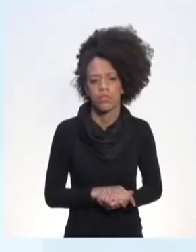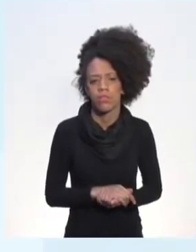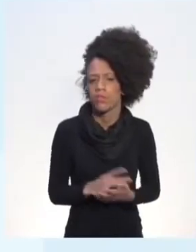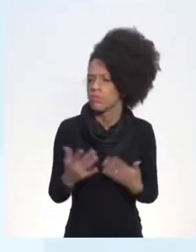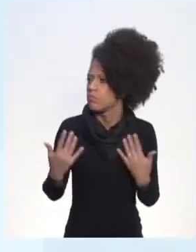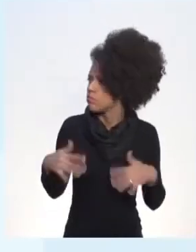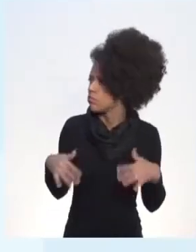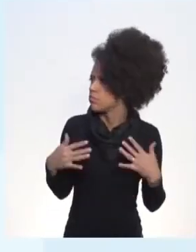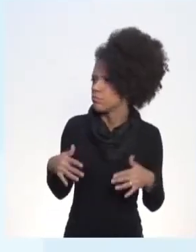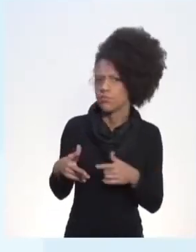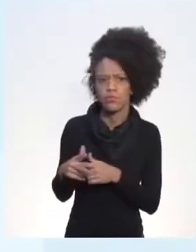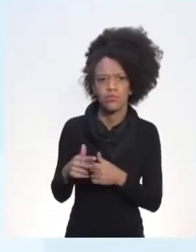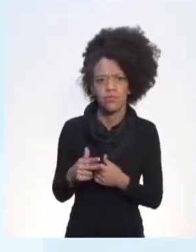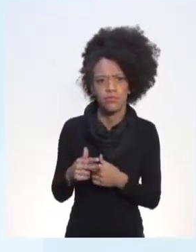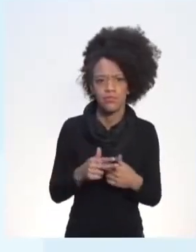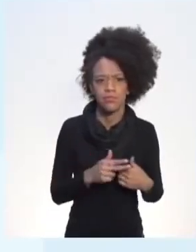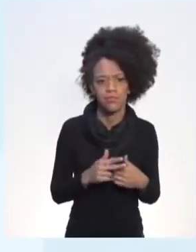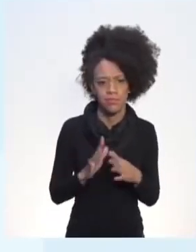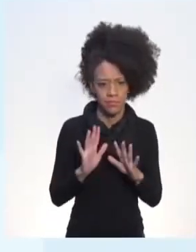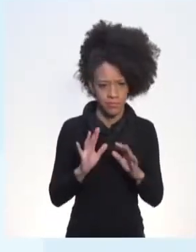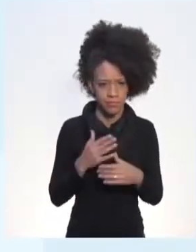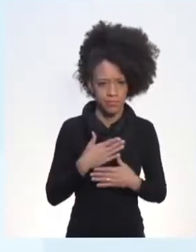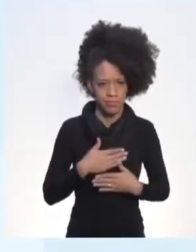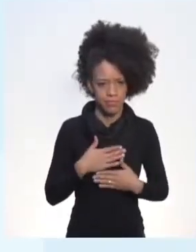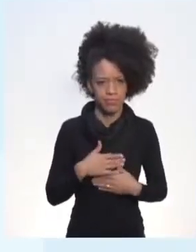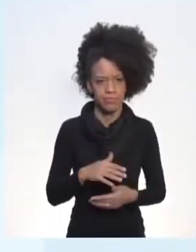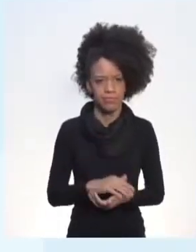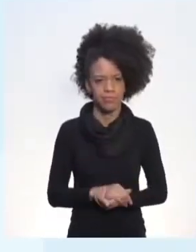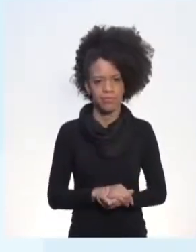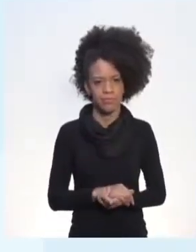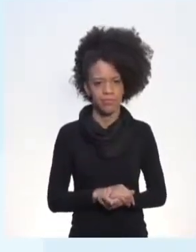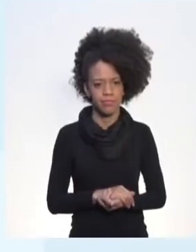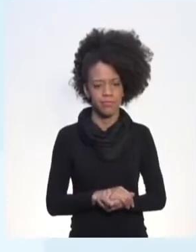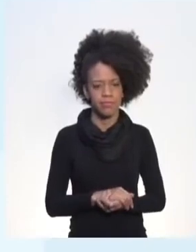Gente, tá uma coisa maluca aqui, peraí.